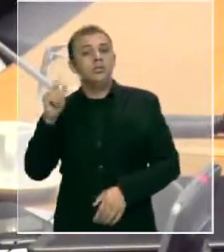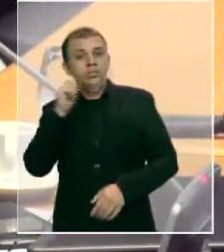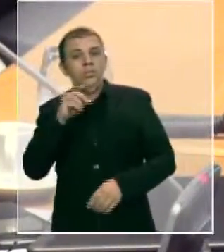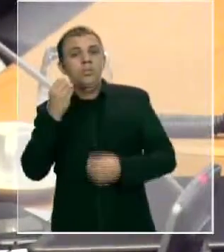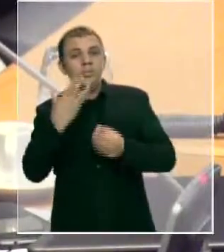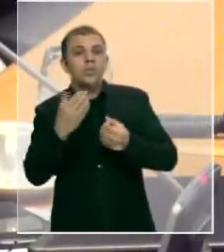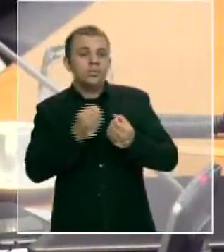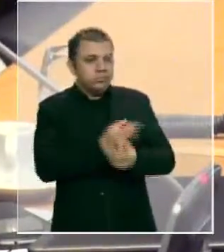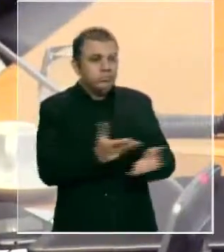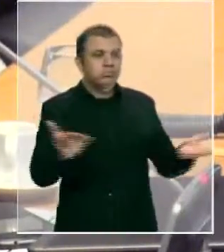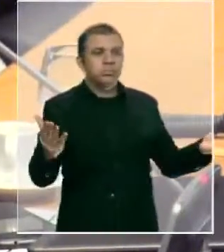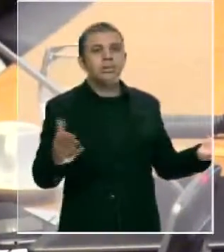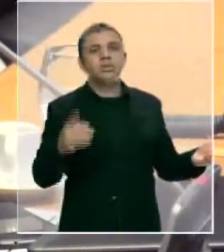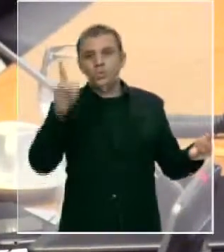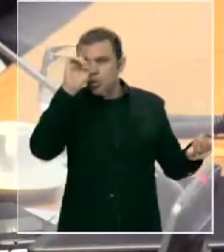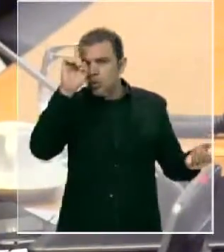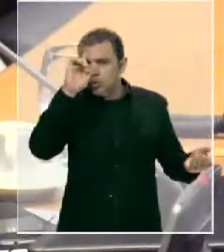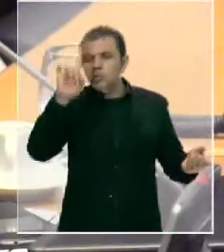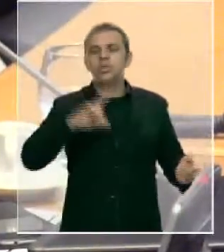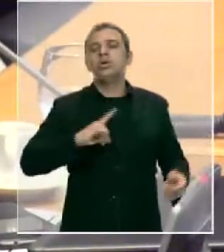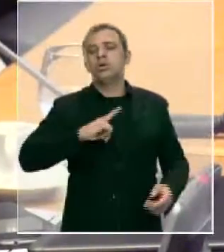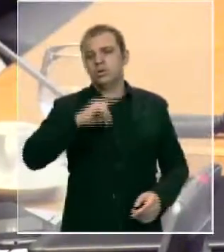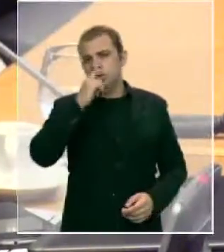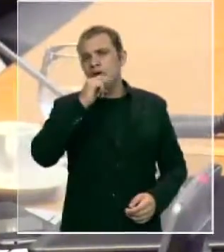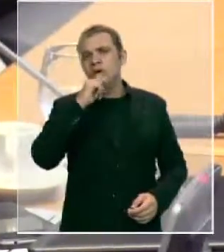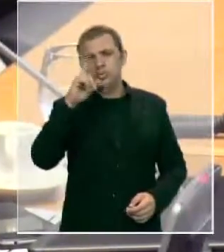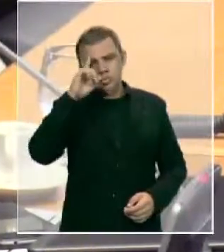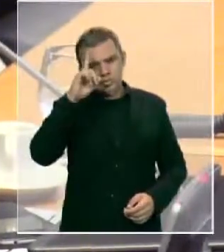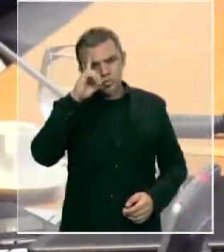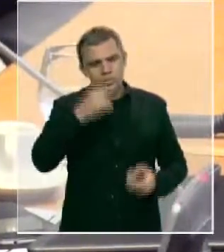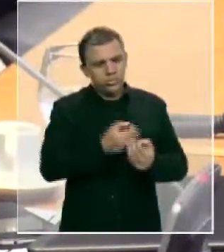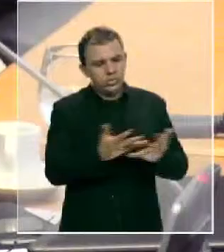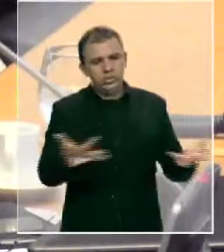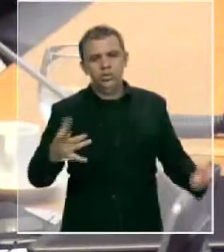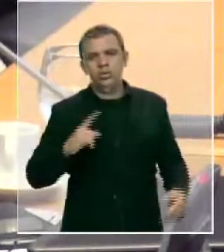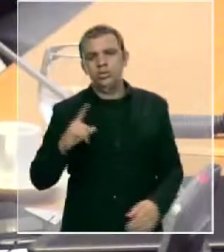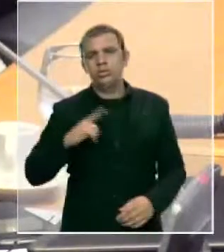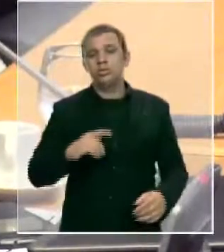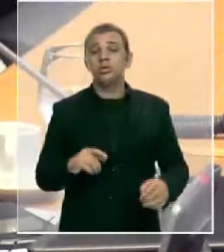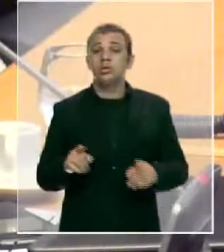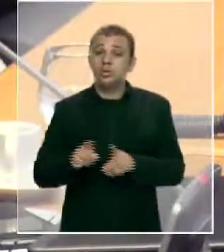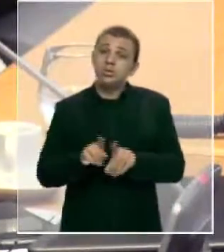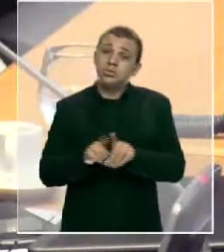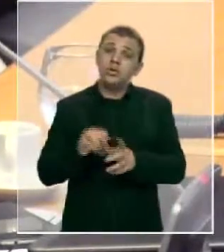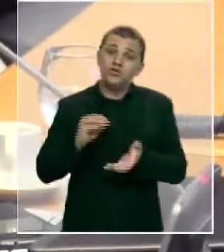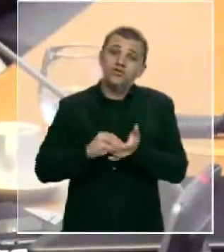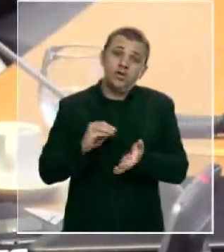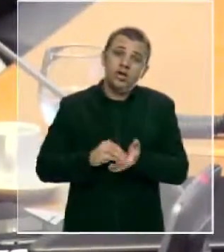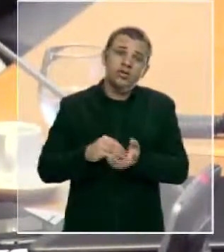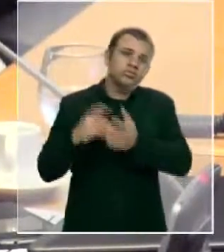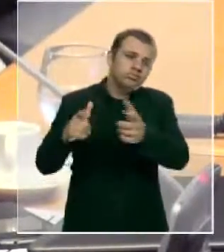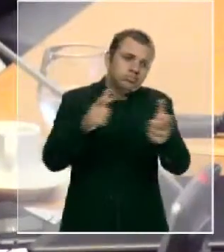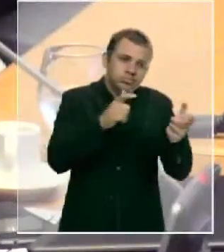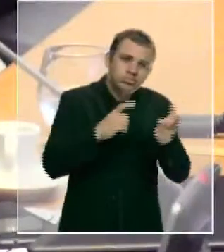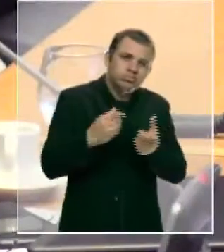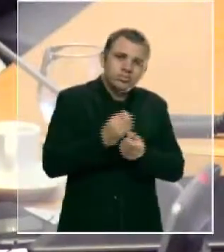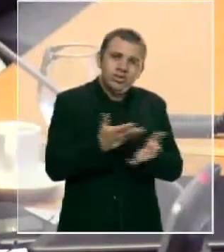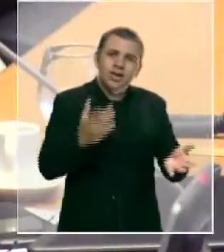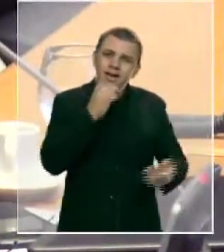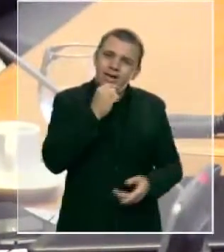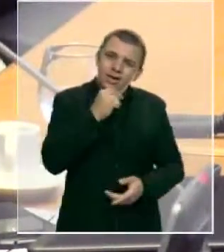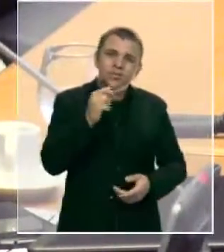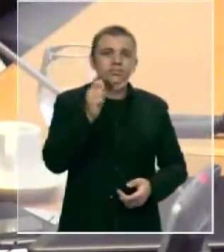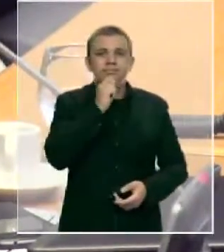ampliar, é preciso atender essas localidades ainda, que a água potável ainda não chegou, e eu acredito que o governador Flávio